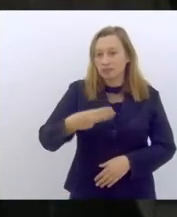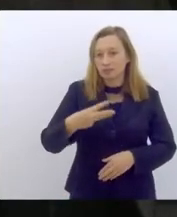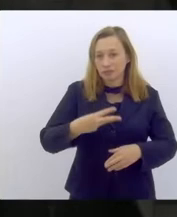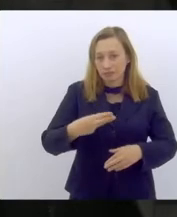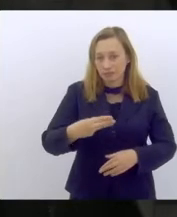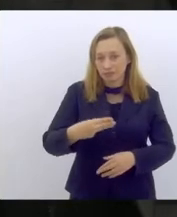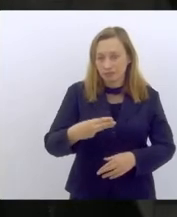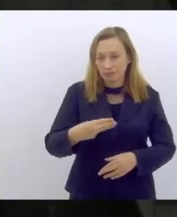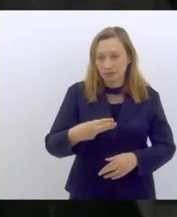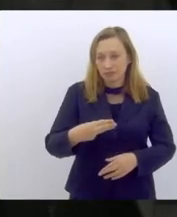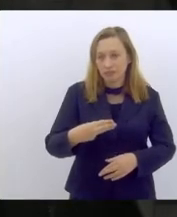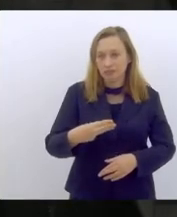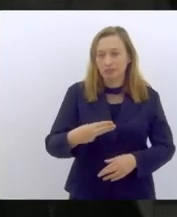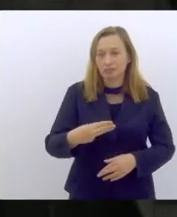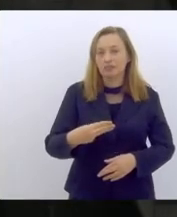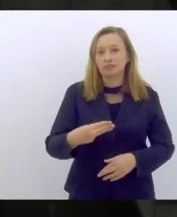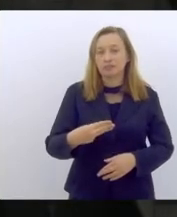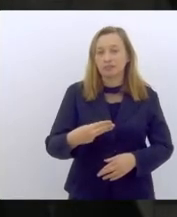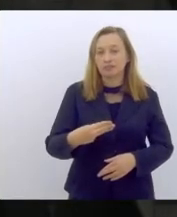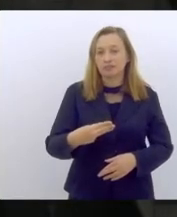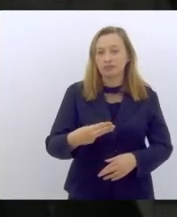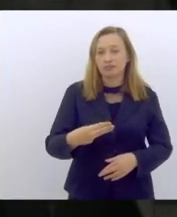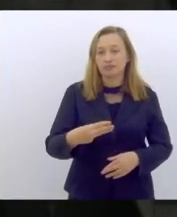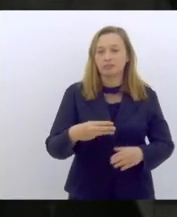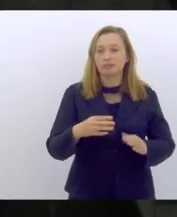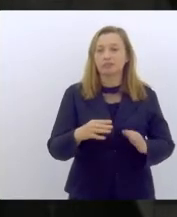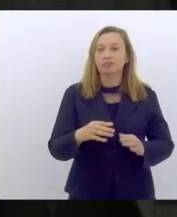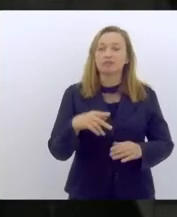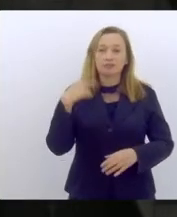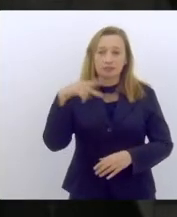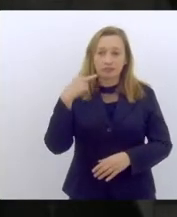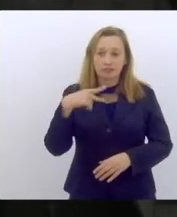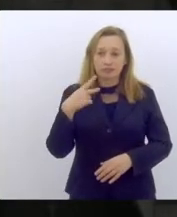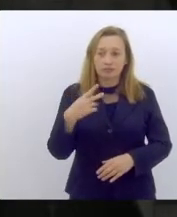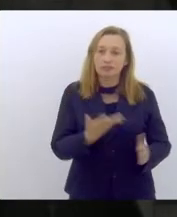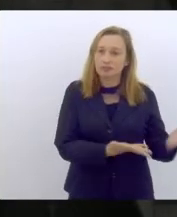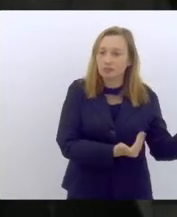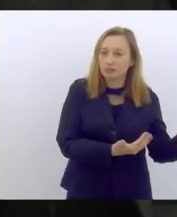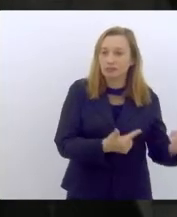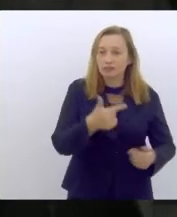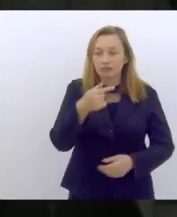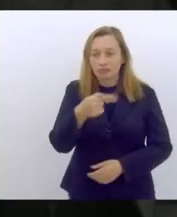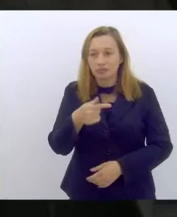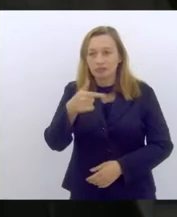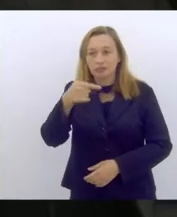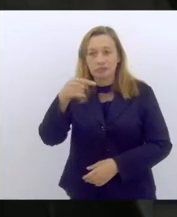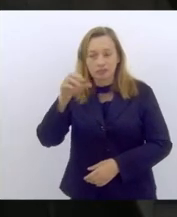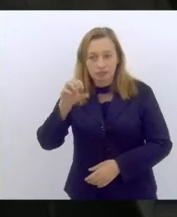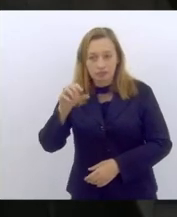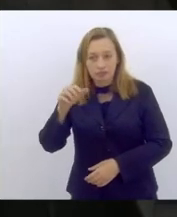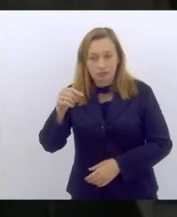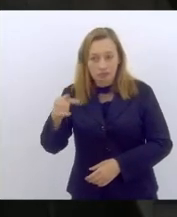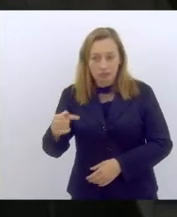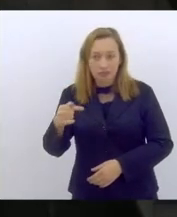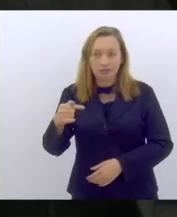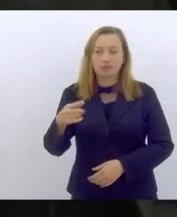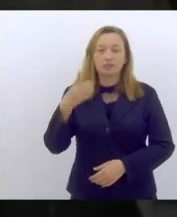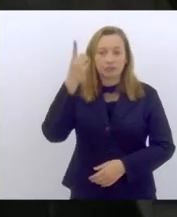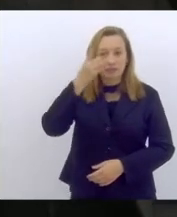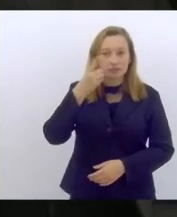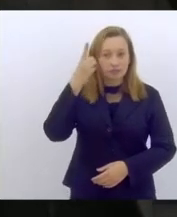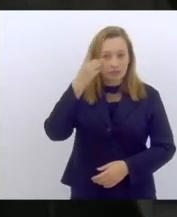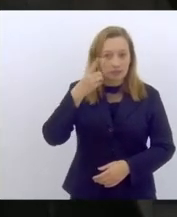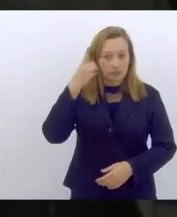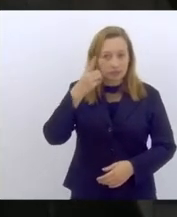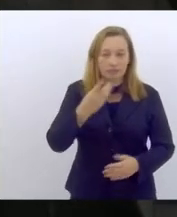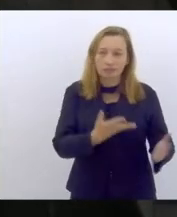do Parlamento juvenil então é um dos 70 77 deputados juvenis eleitos no nosso estado e